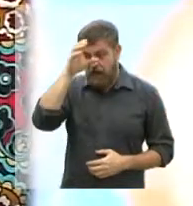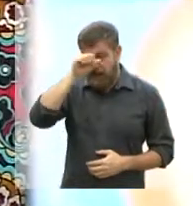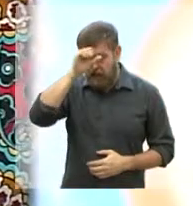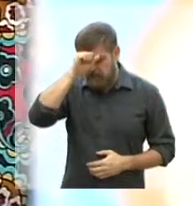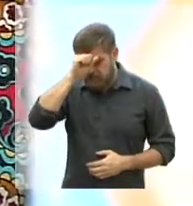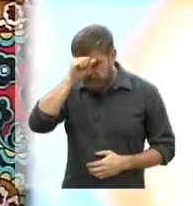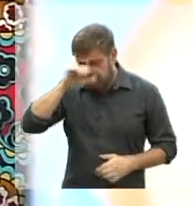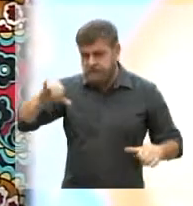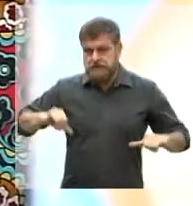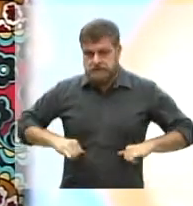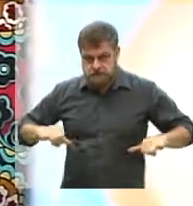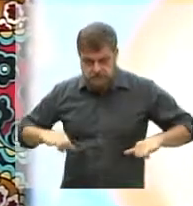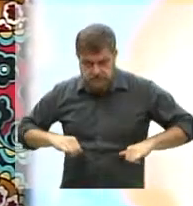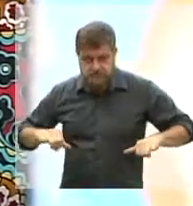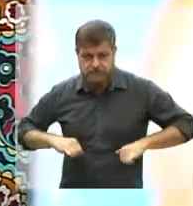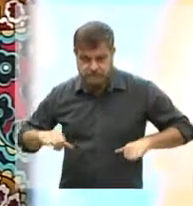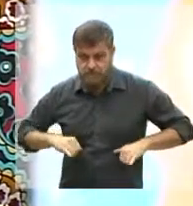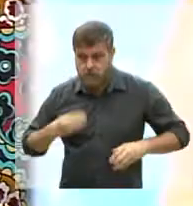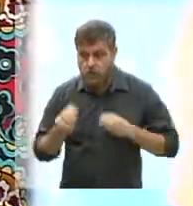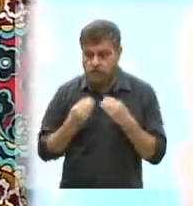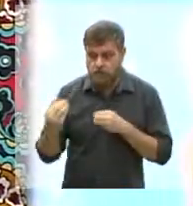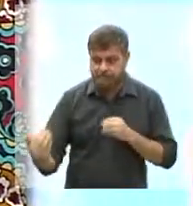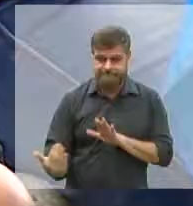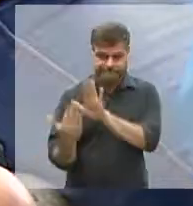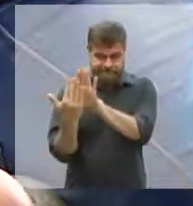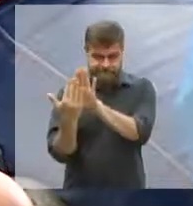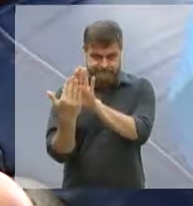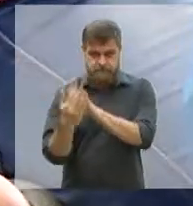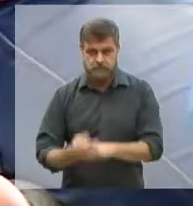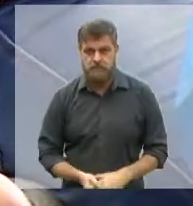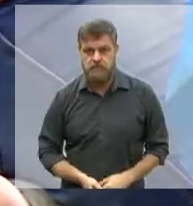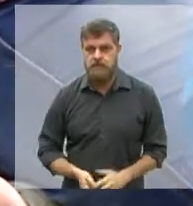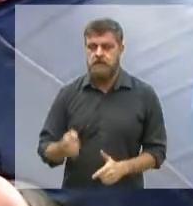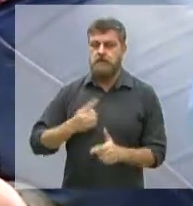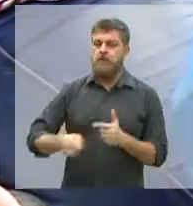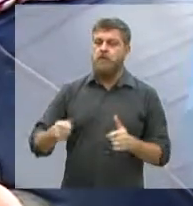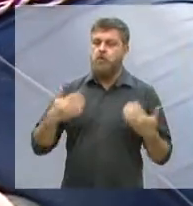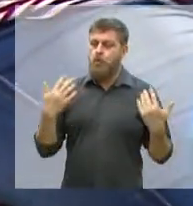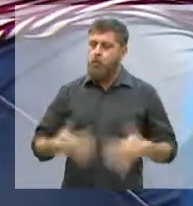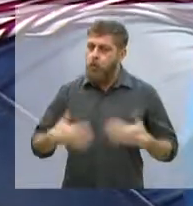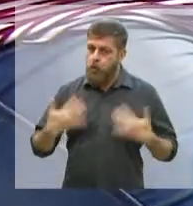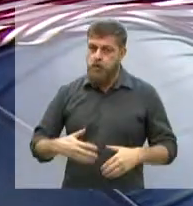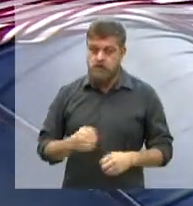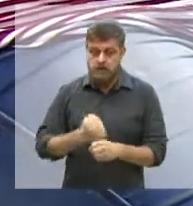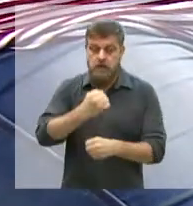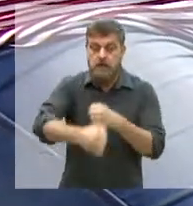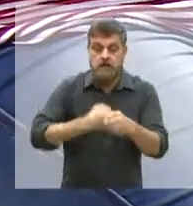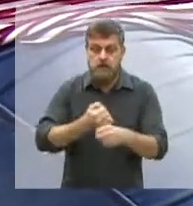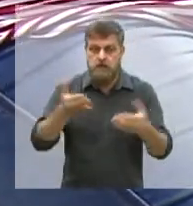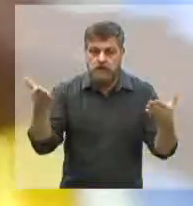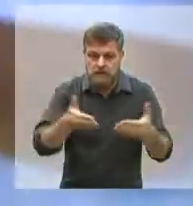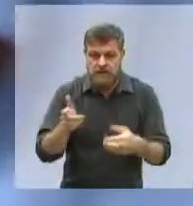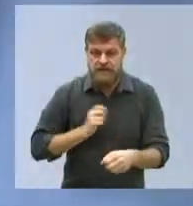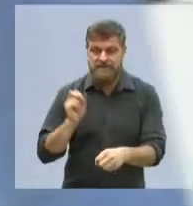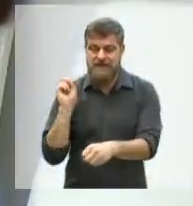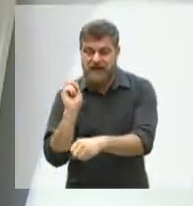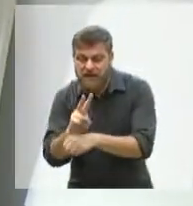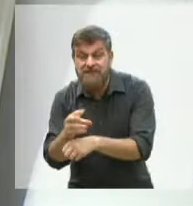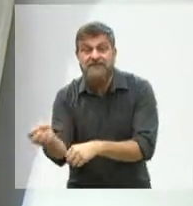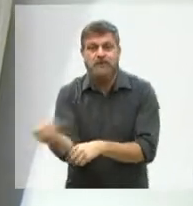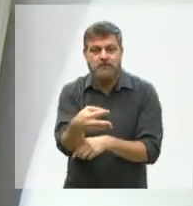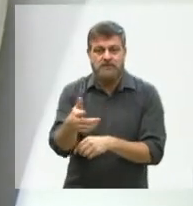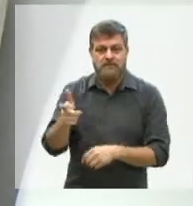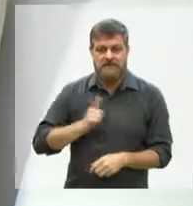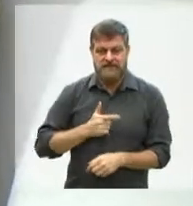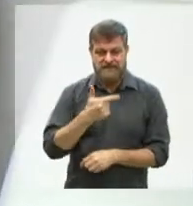aprendeu a enfrentar isso de forma dura. Pois bem, esse ano chegou um vírus novo e nós tivemos